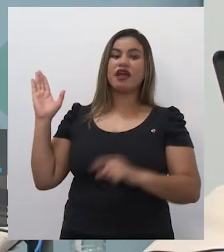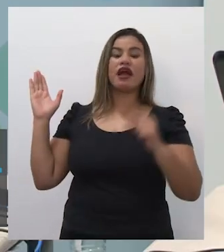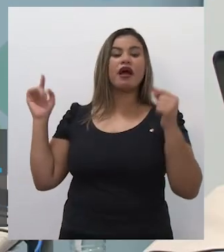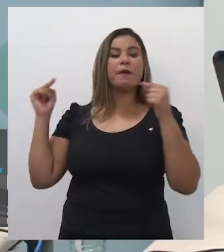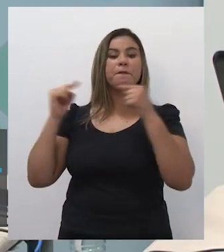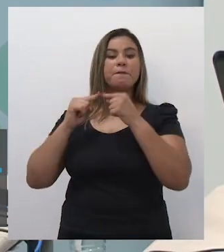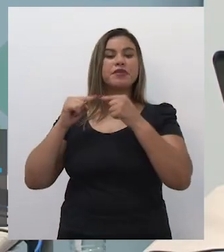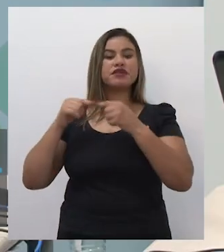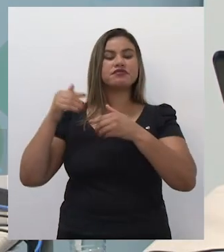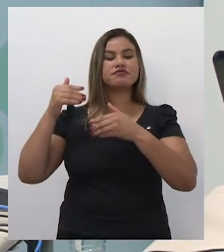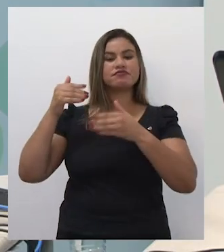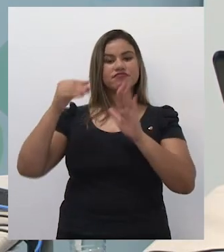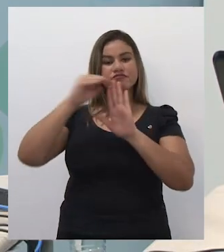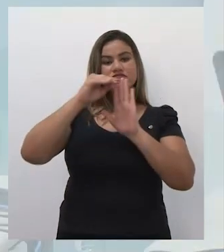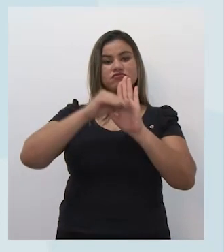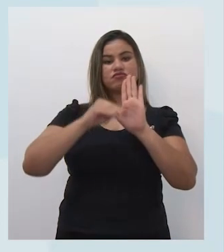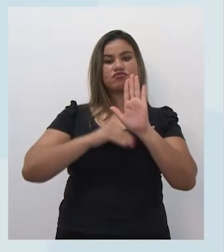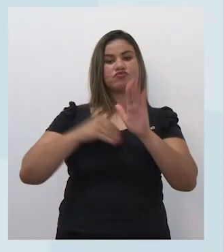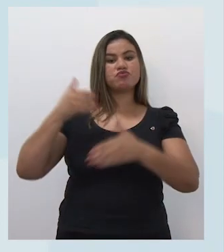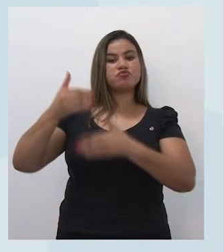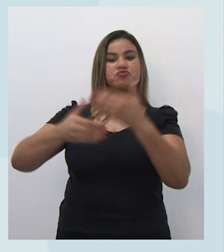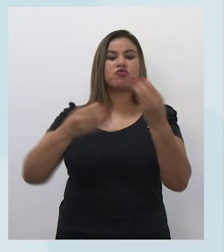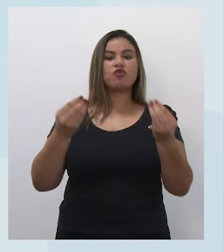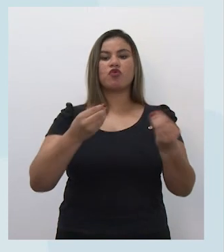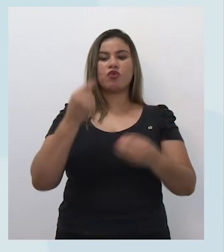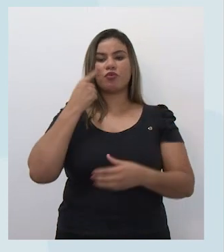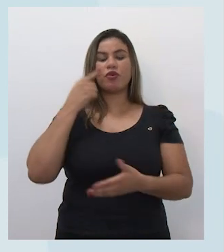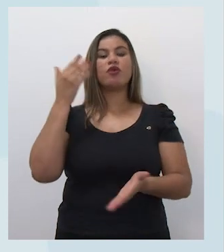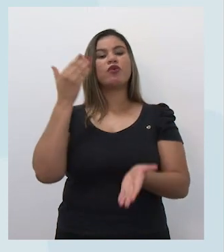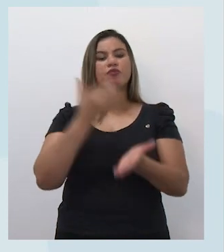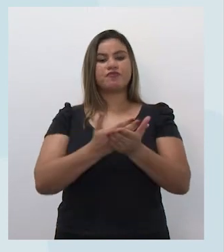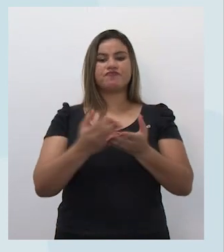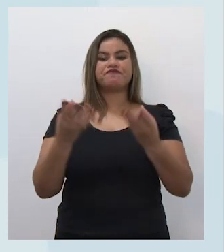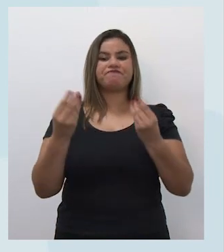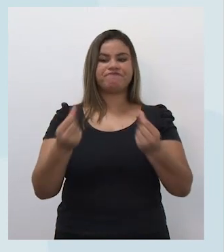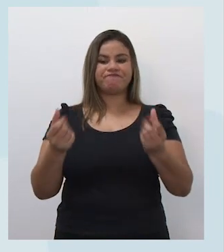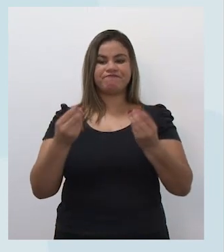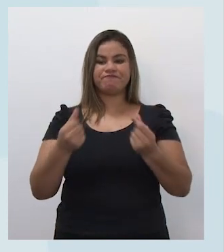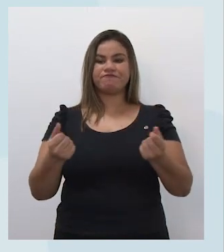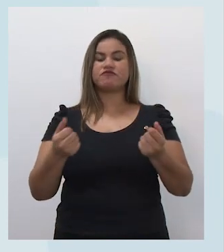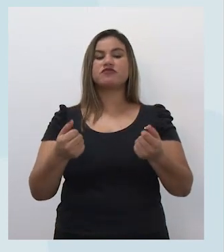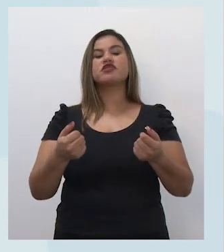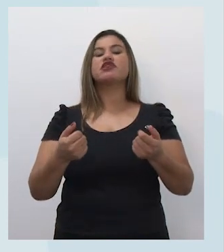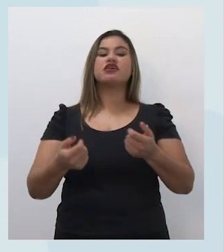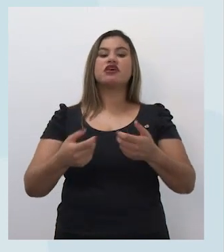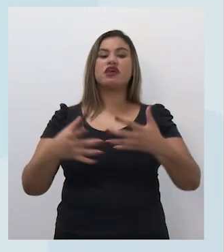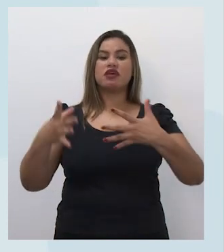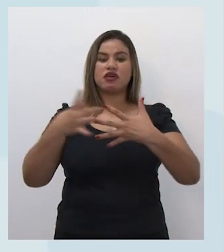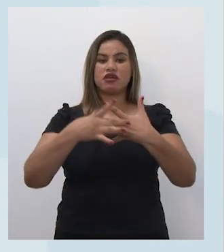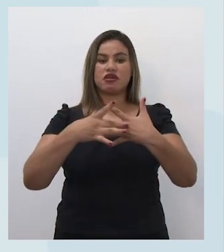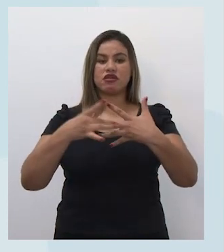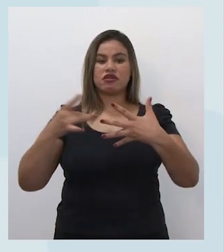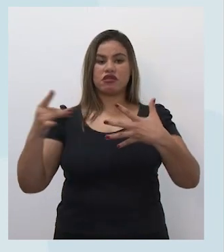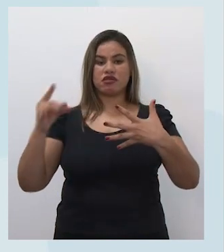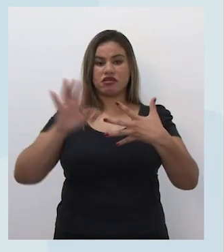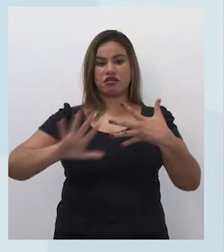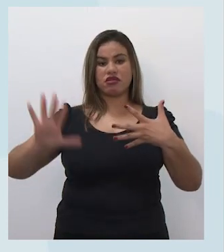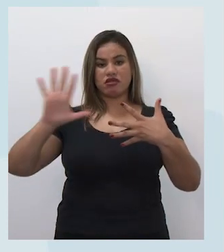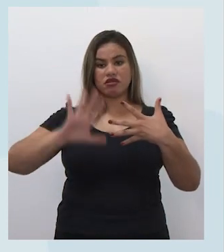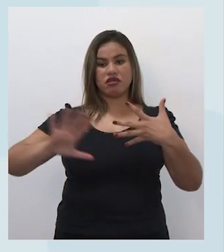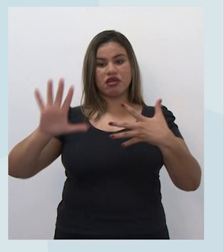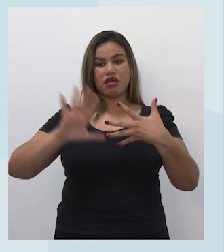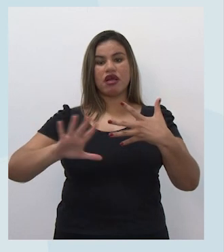sobre o percurso. Então, nós iniciamos com a sensibilização, falando sobre os recursos semióticos e